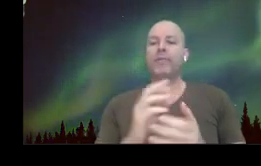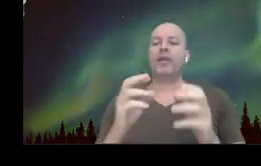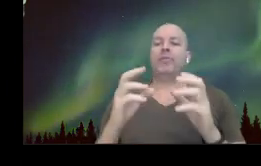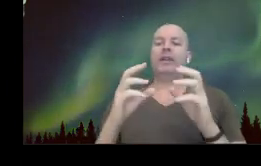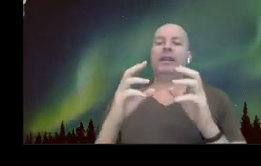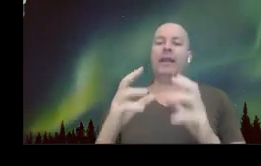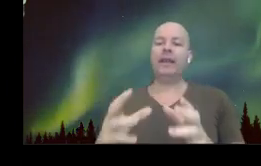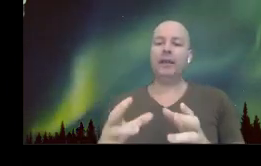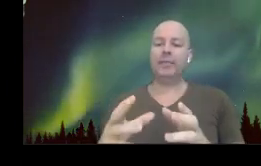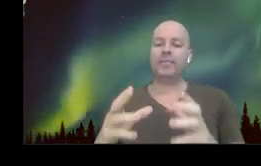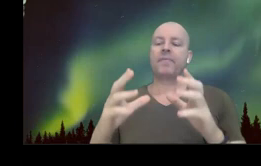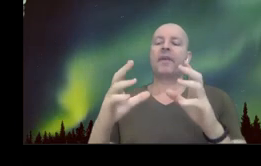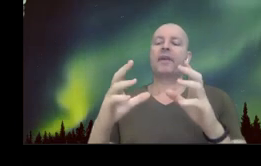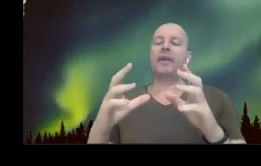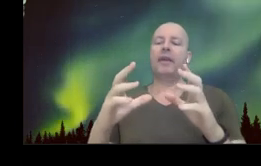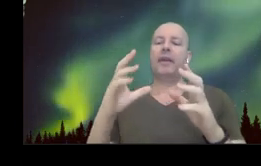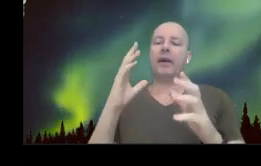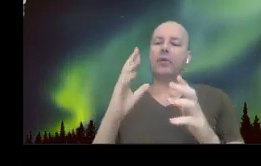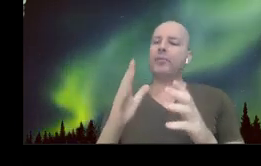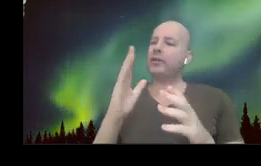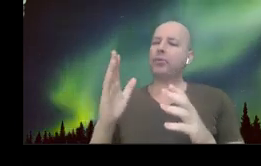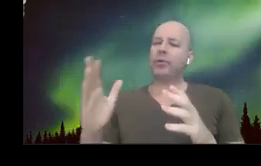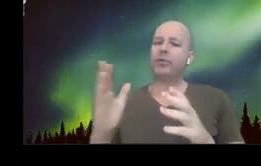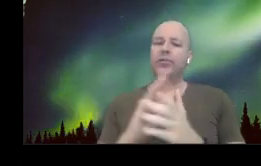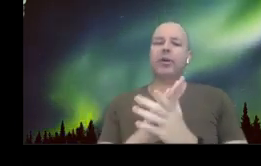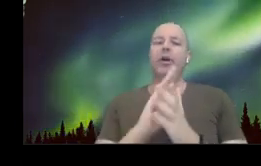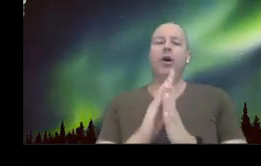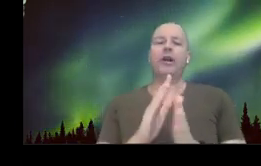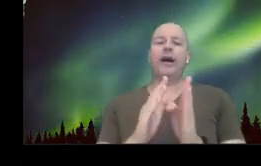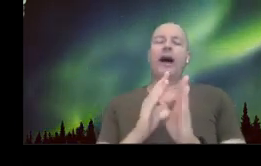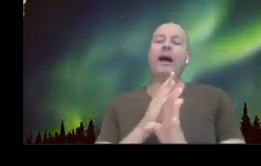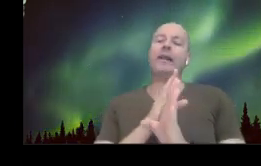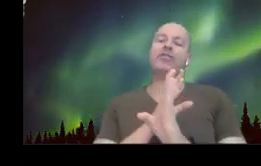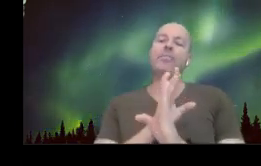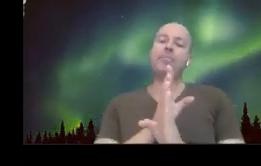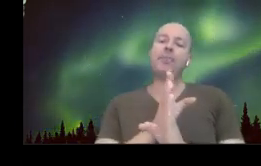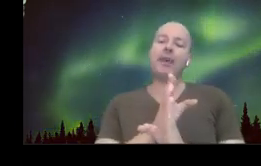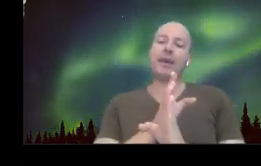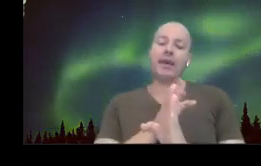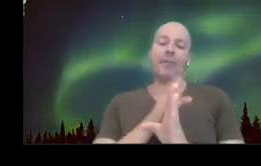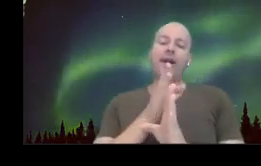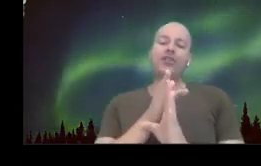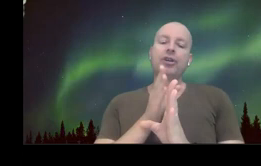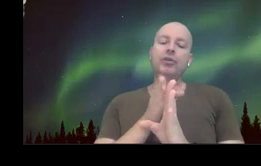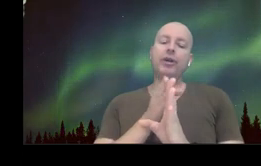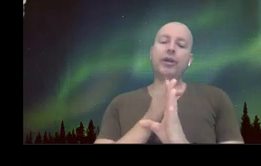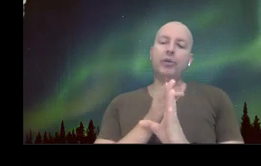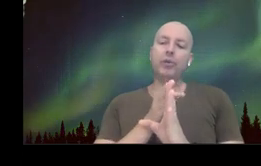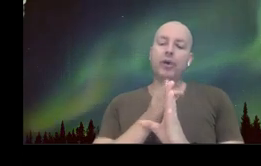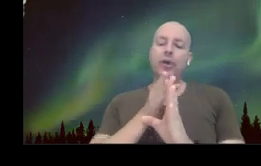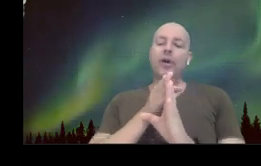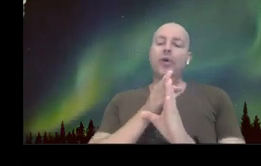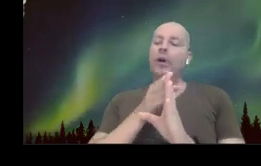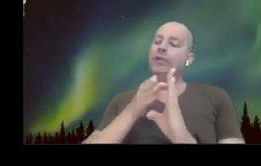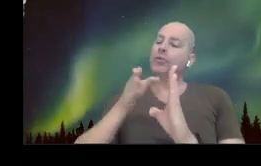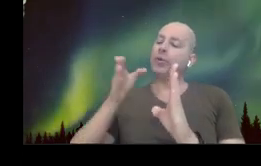Florestal. É uma lei que regulamenta tudo isso. Olha, a área de APP, a partir do